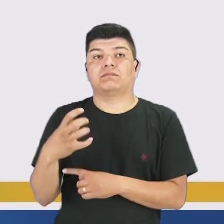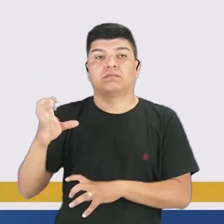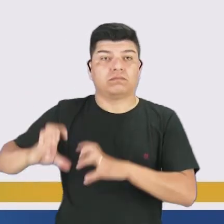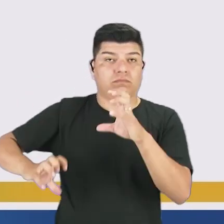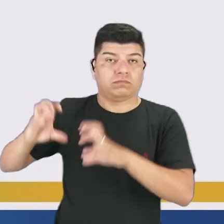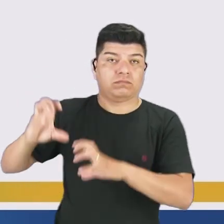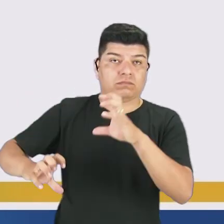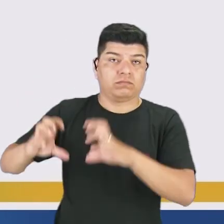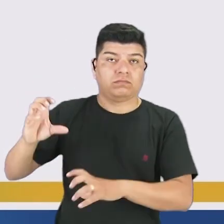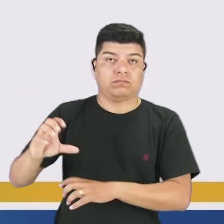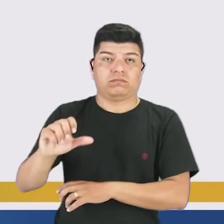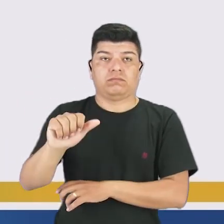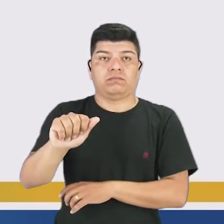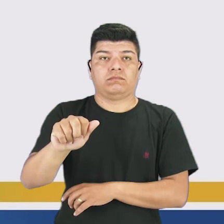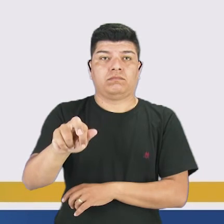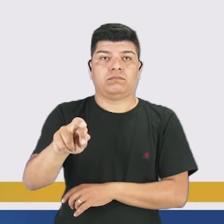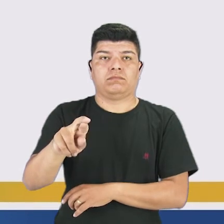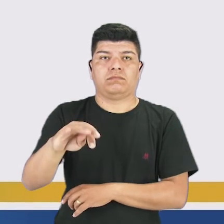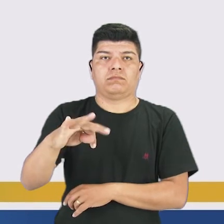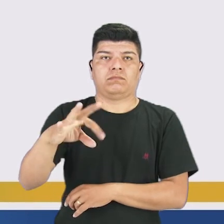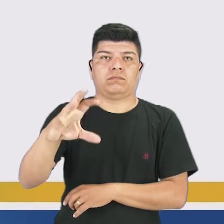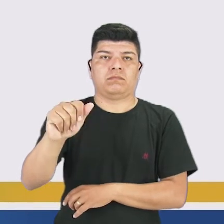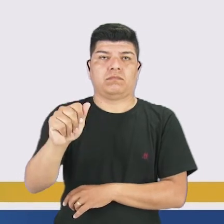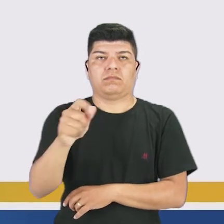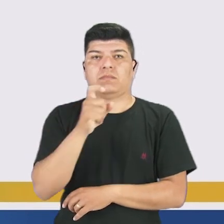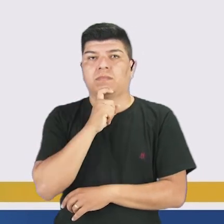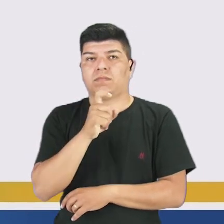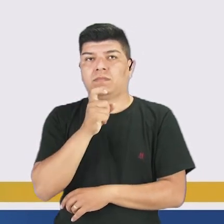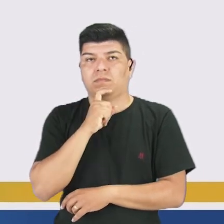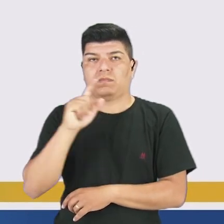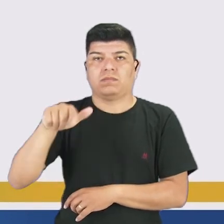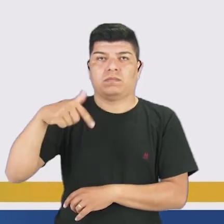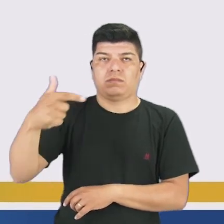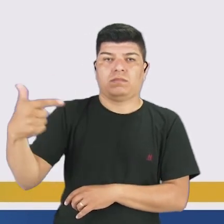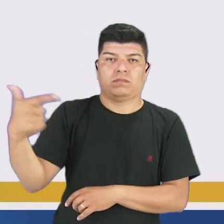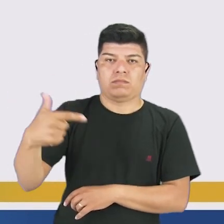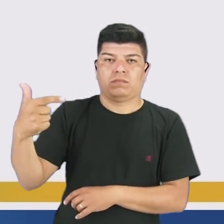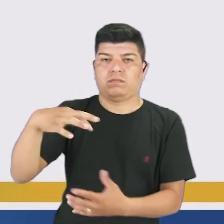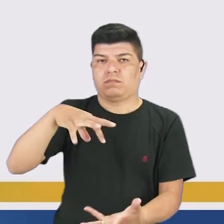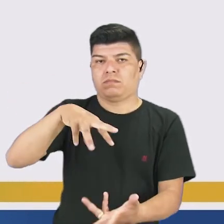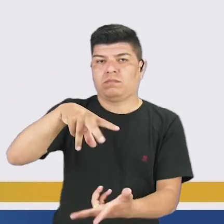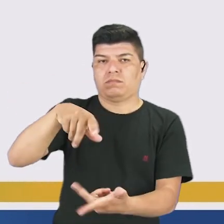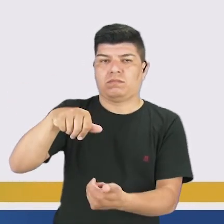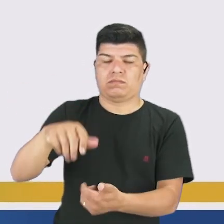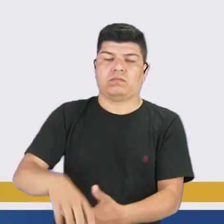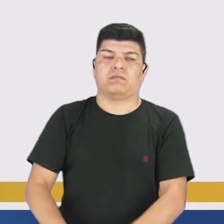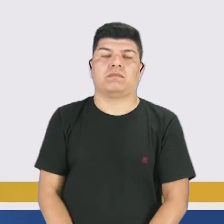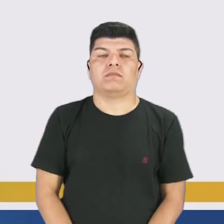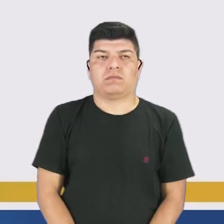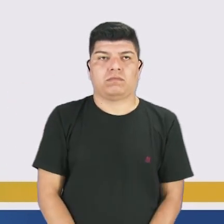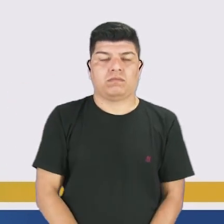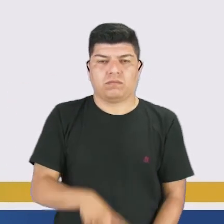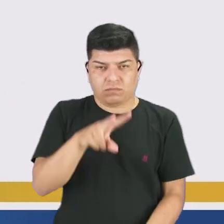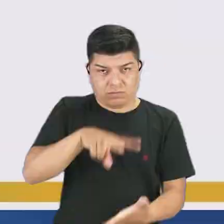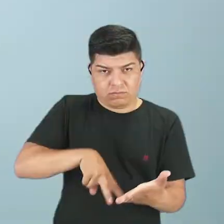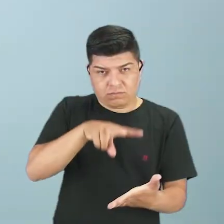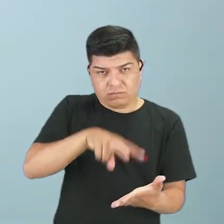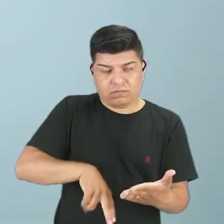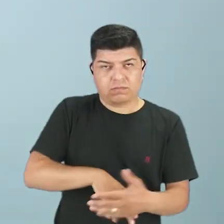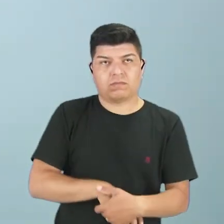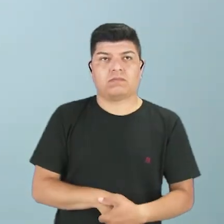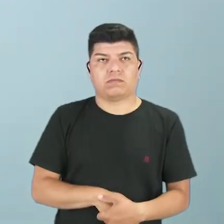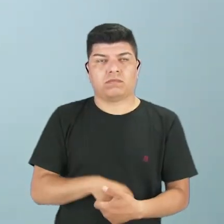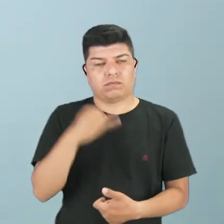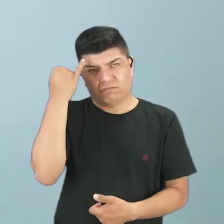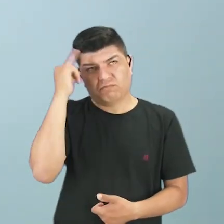das áreas árticas e antárticas após a Segunda Guerra Mundial. Deu uma lida?